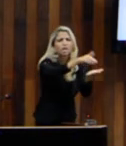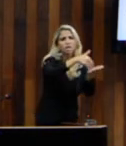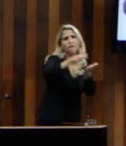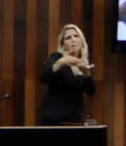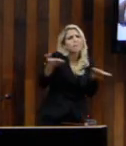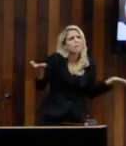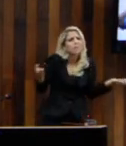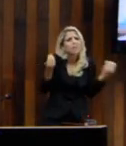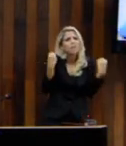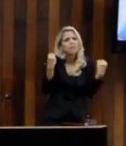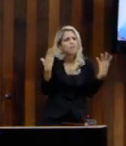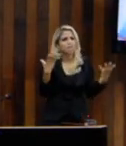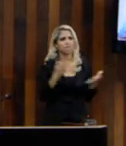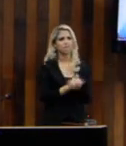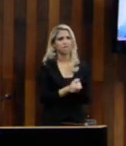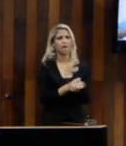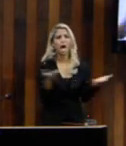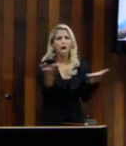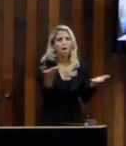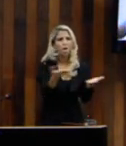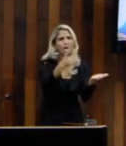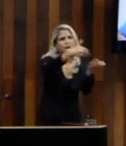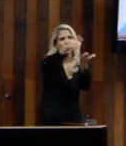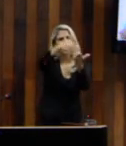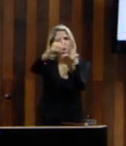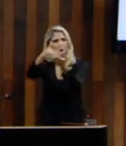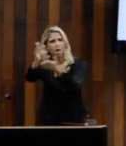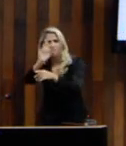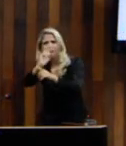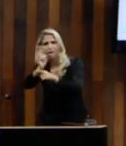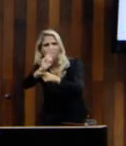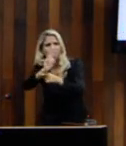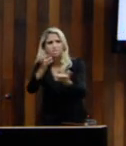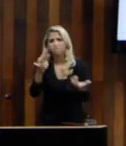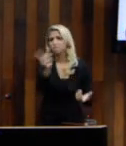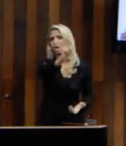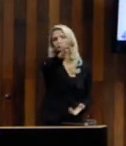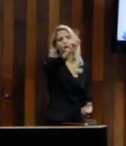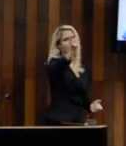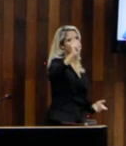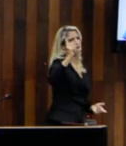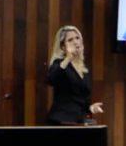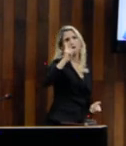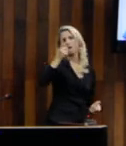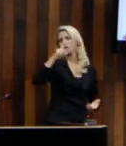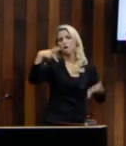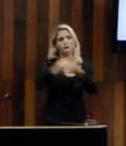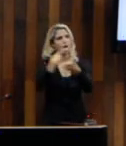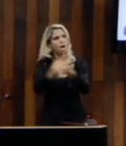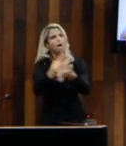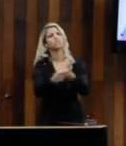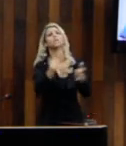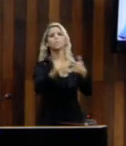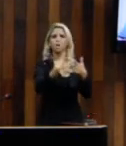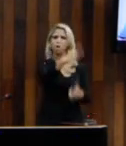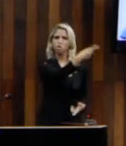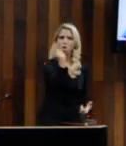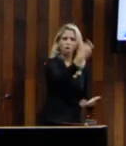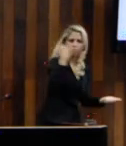ouvir os vigias, vamos cortar eles que eles não vão fazer nada. Ele está muito enganado, porque nós vamos até o fim. Isso